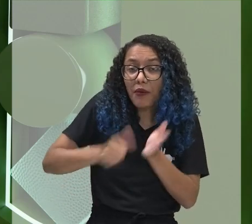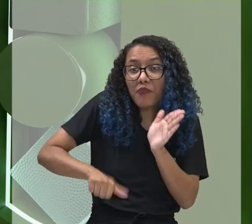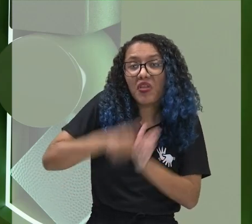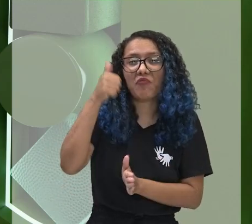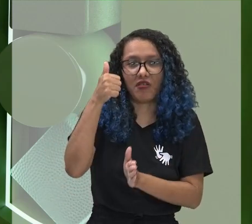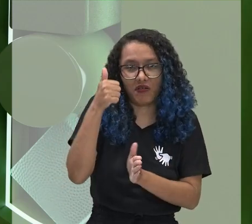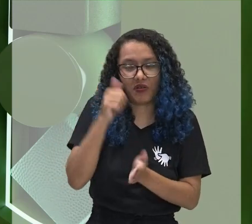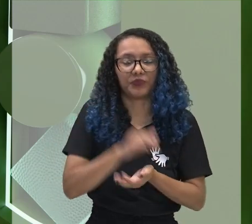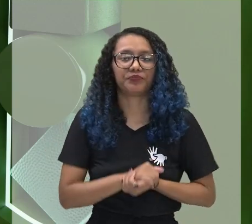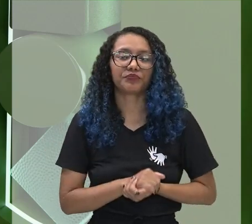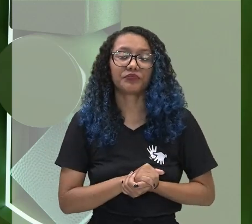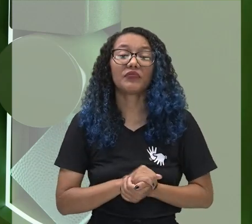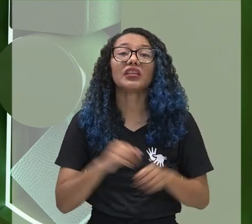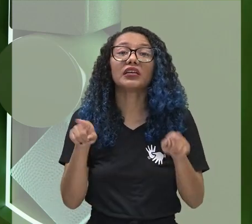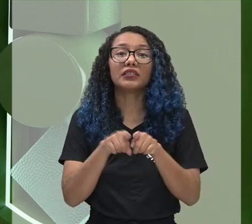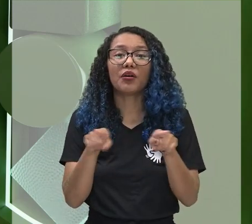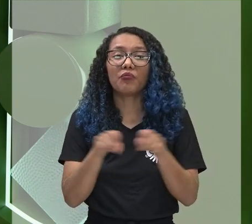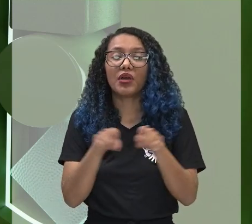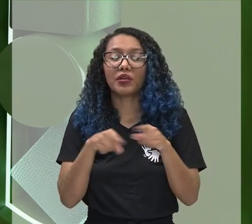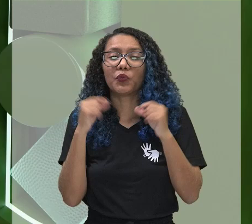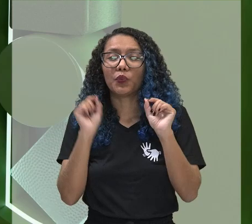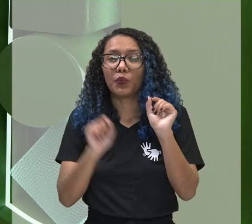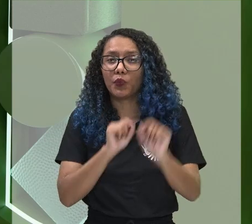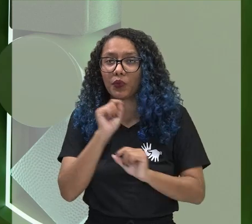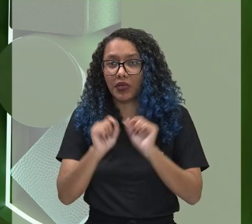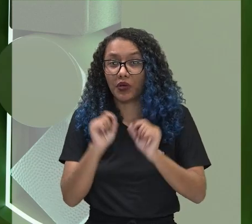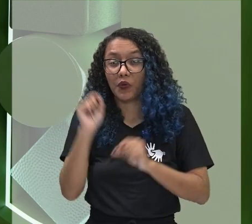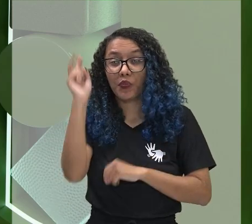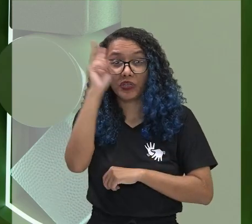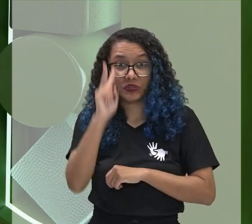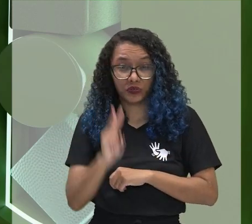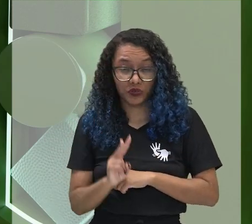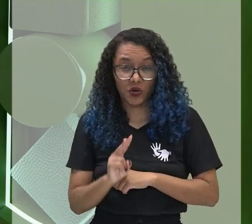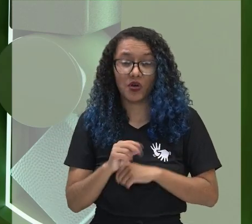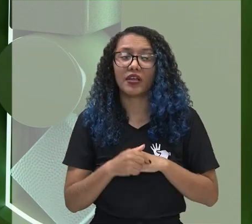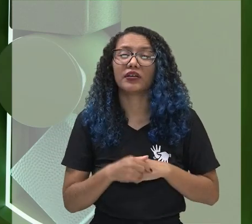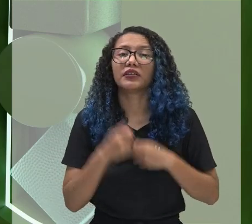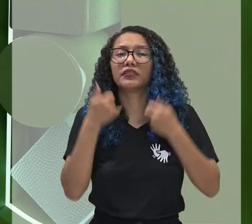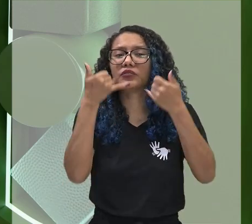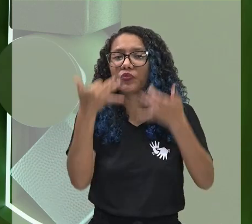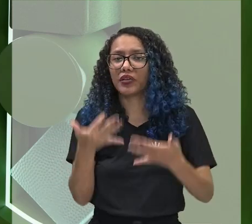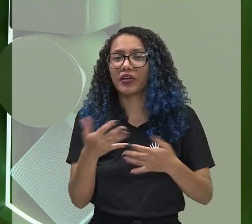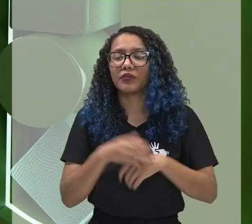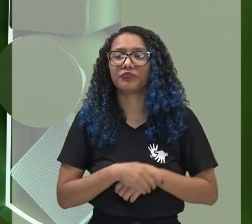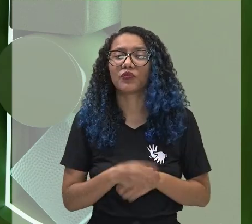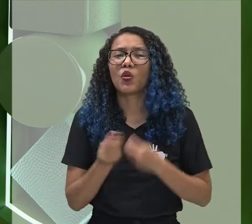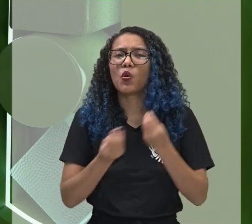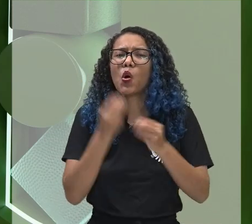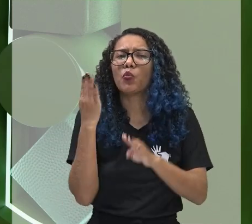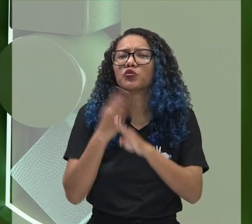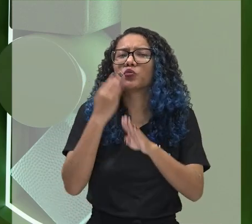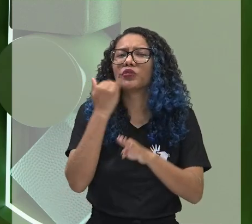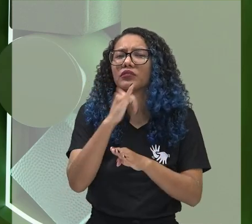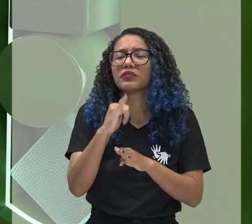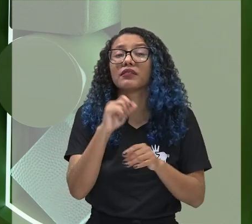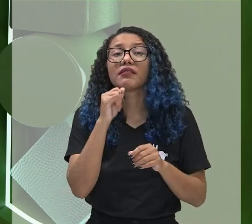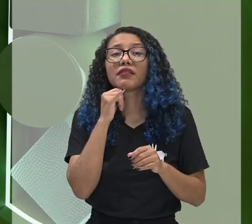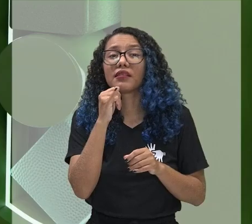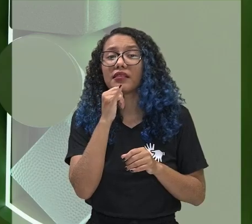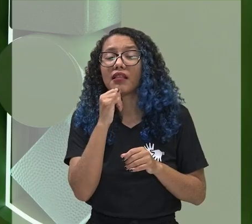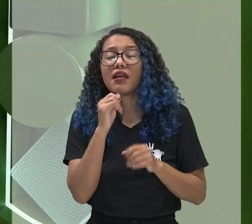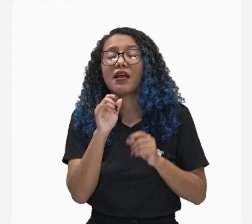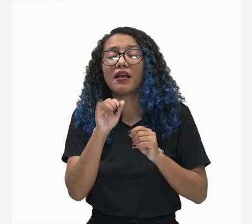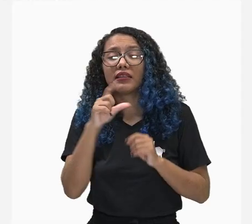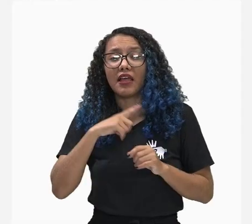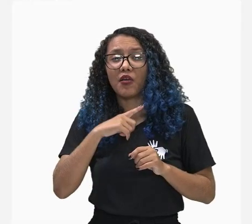Existe um relato histórico que sugere que ele descobriu a eletricidade estática ao esfregar uma resina que sai das árvores,